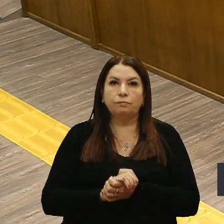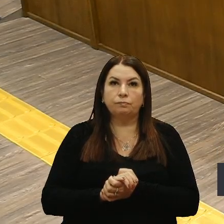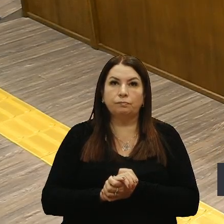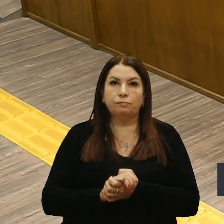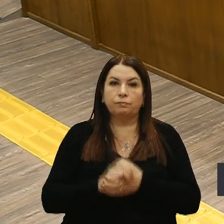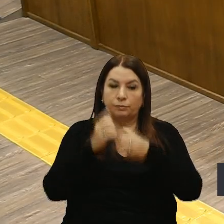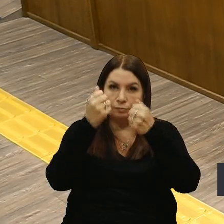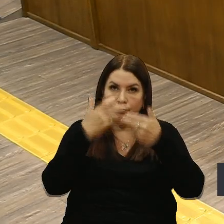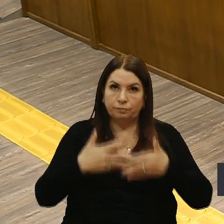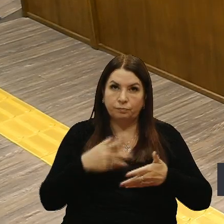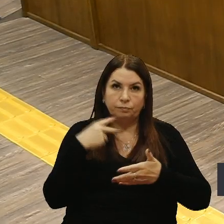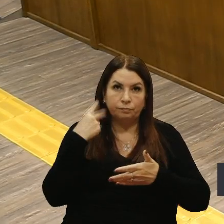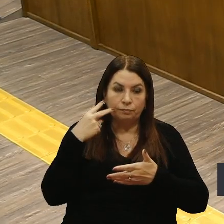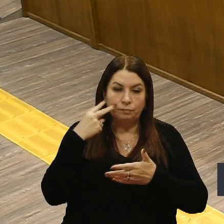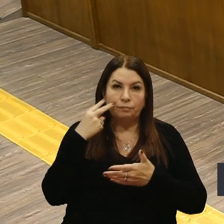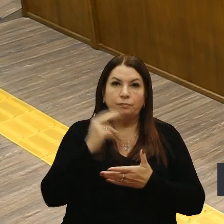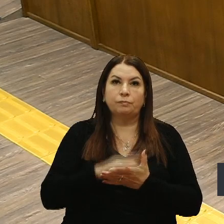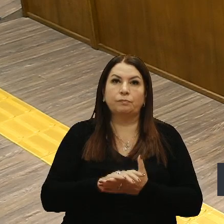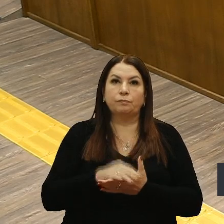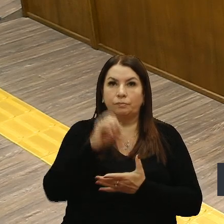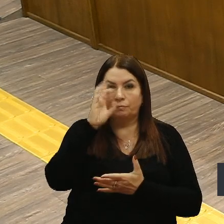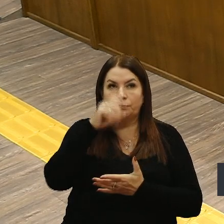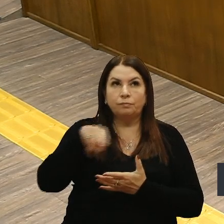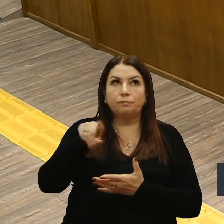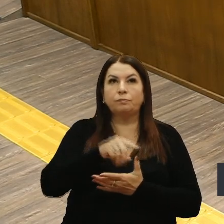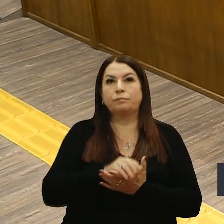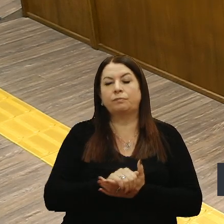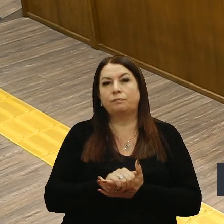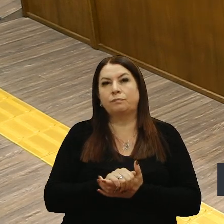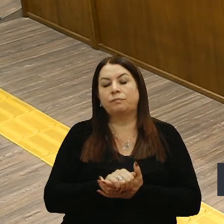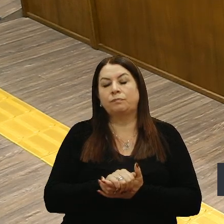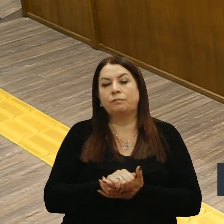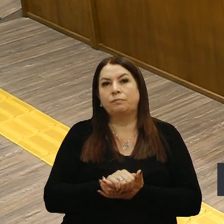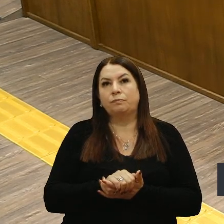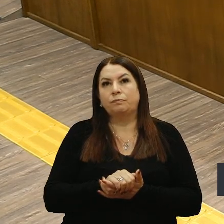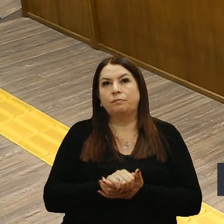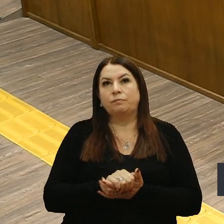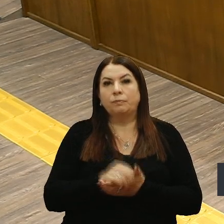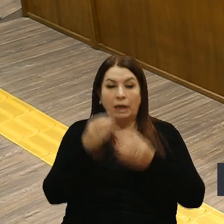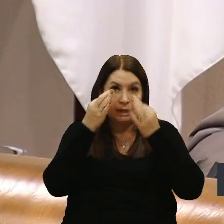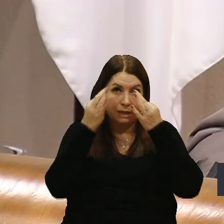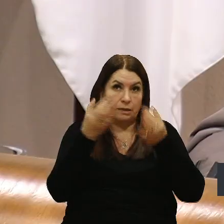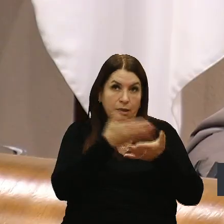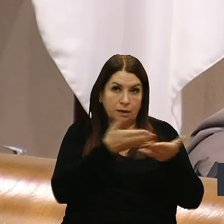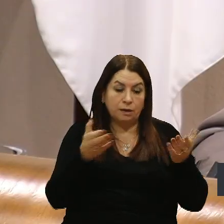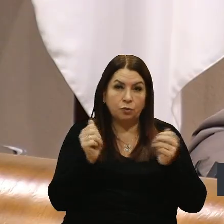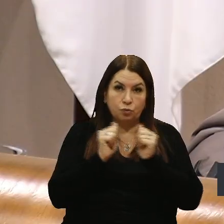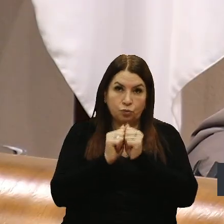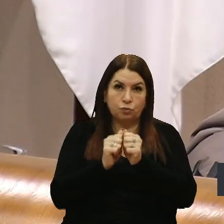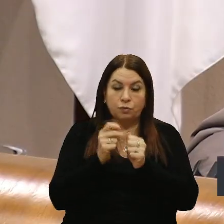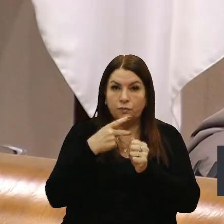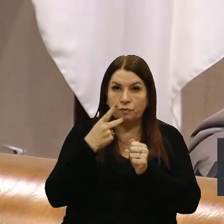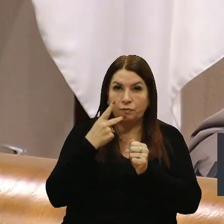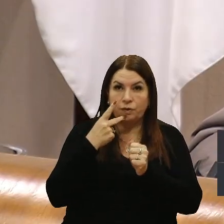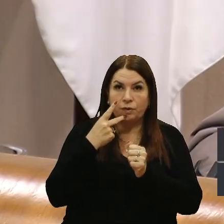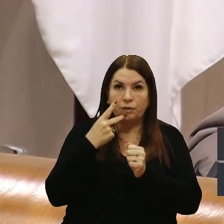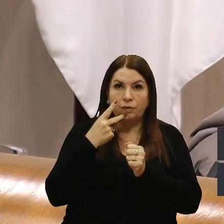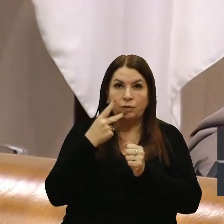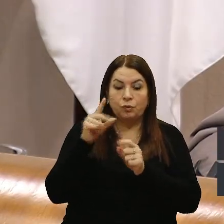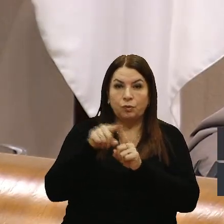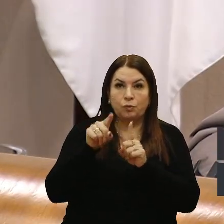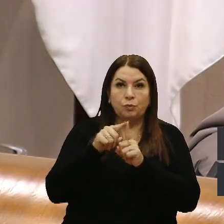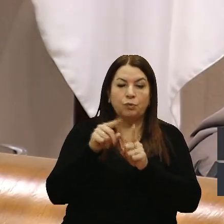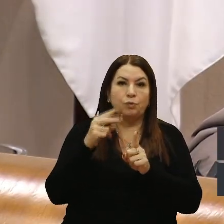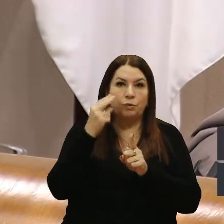exposição, vereador Elisandro Fiuza, mas eu queria atentar junto com a fala do vereador Santo Fantinel.